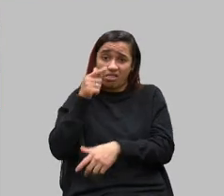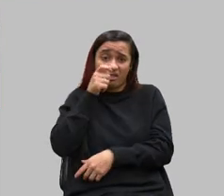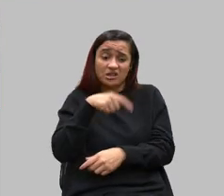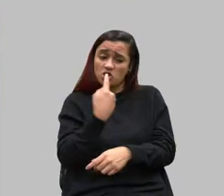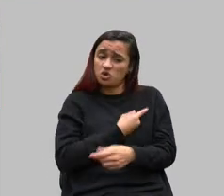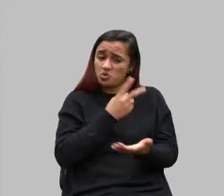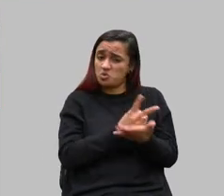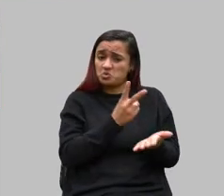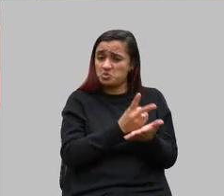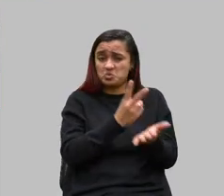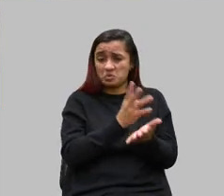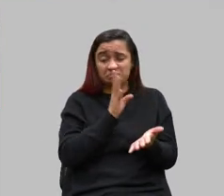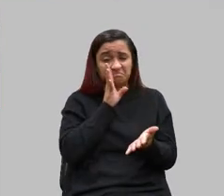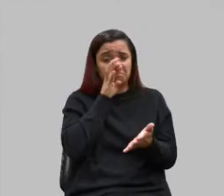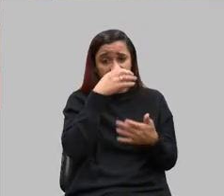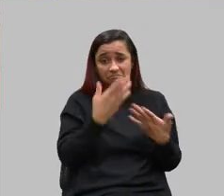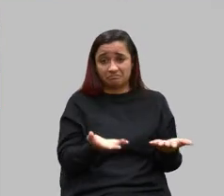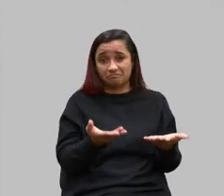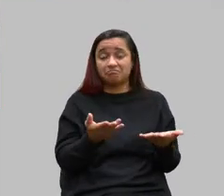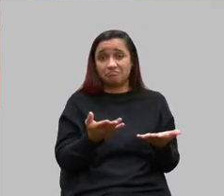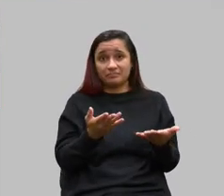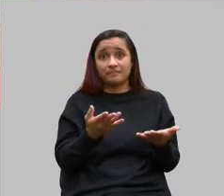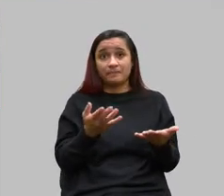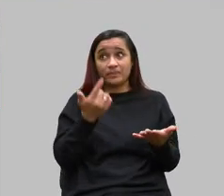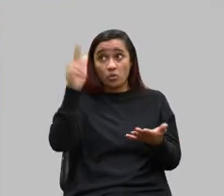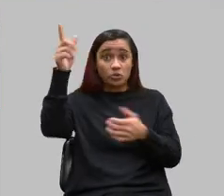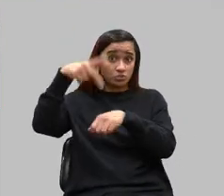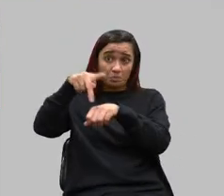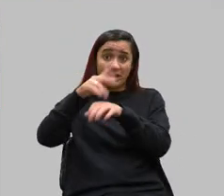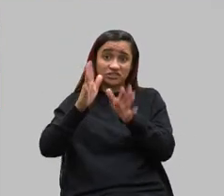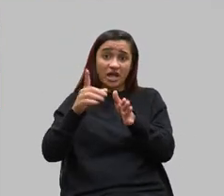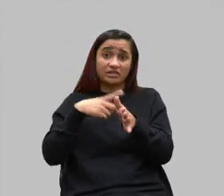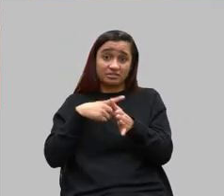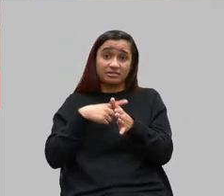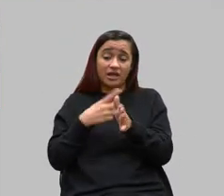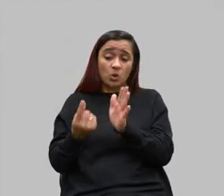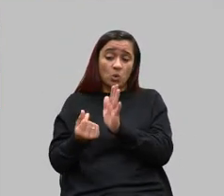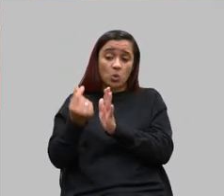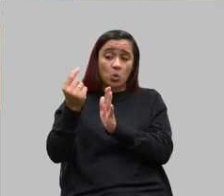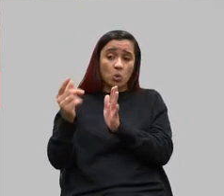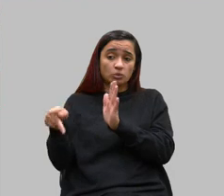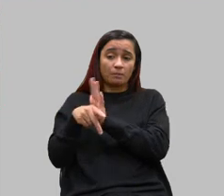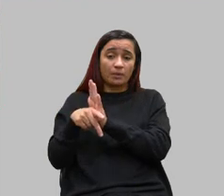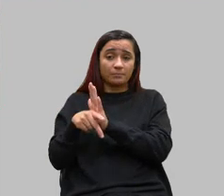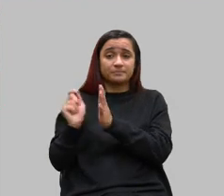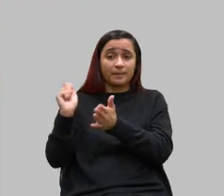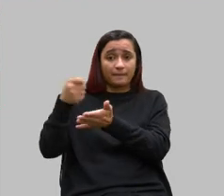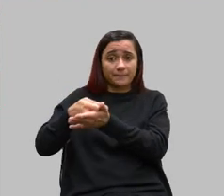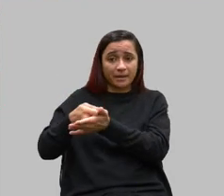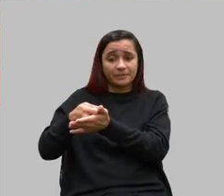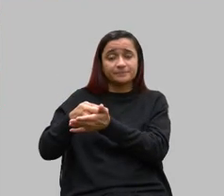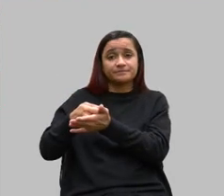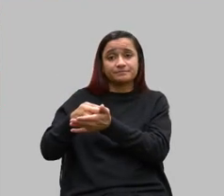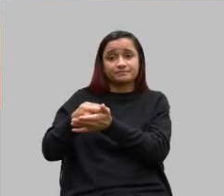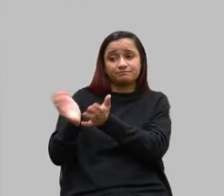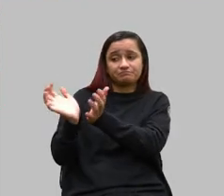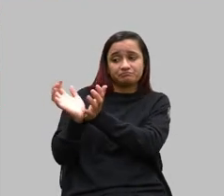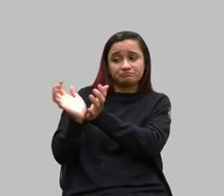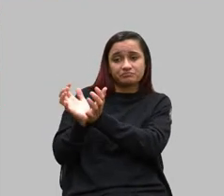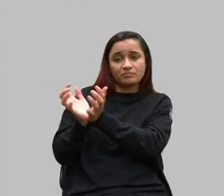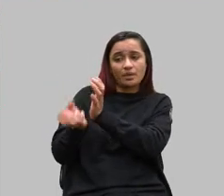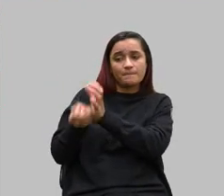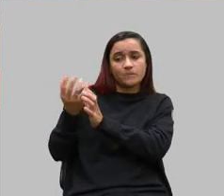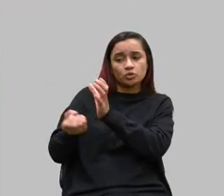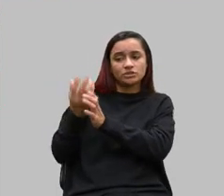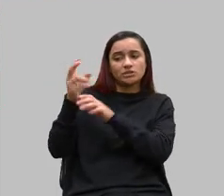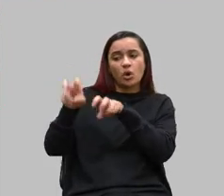e os esses países tem já tem um custo de subsídio a a ao seu setor de produção